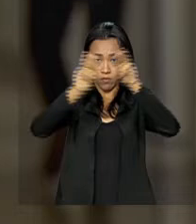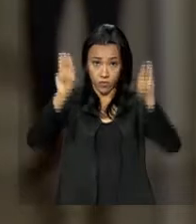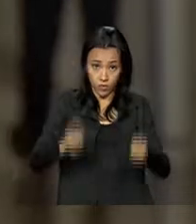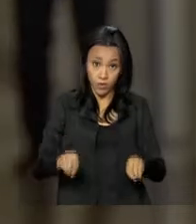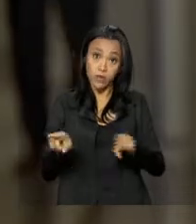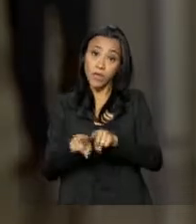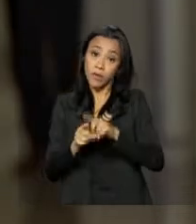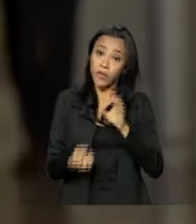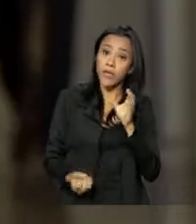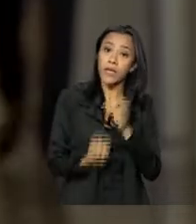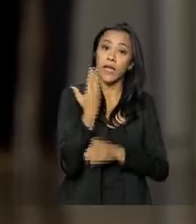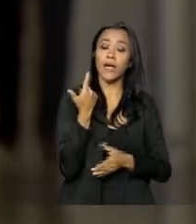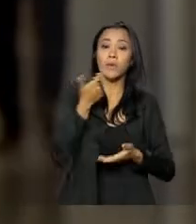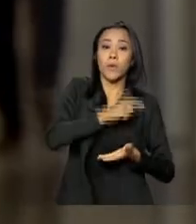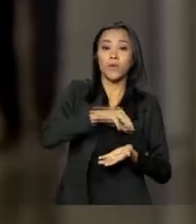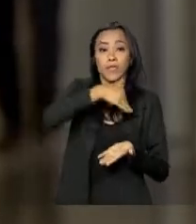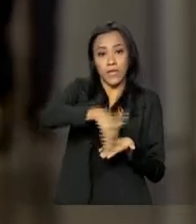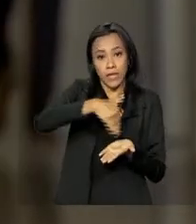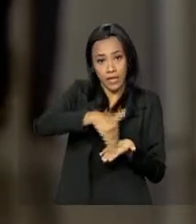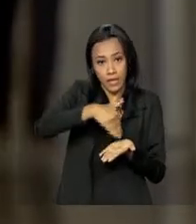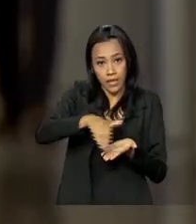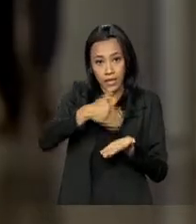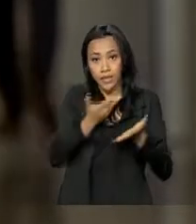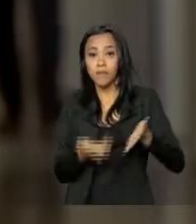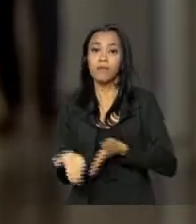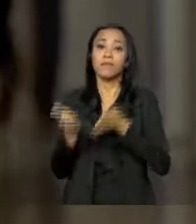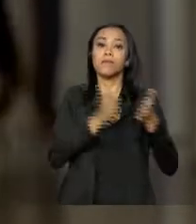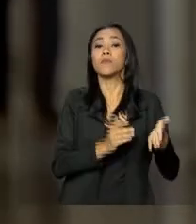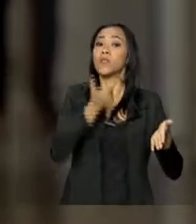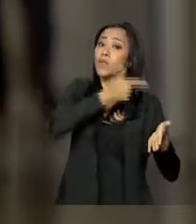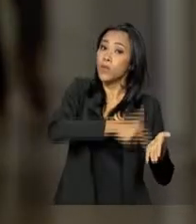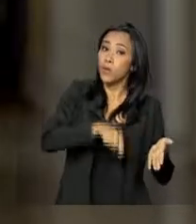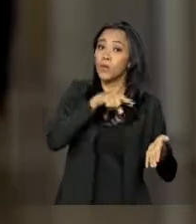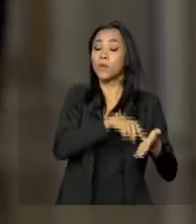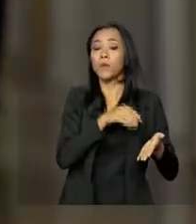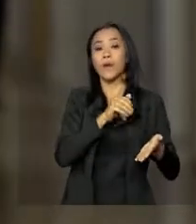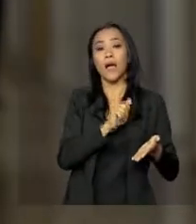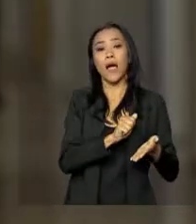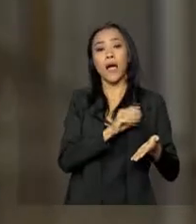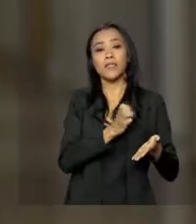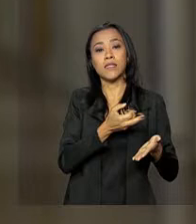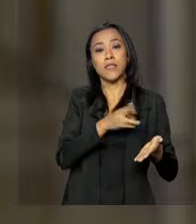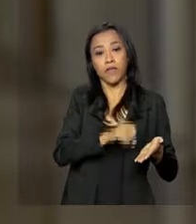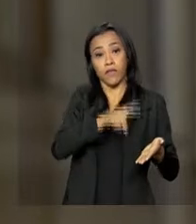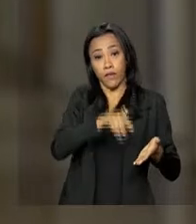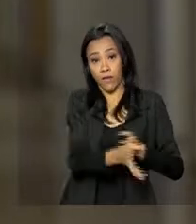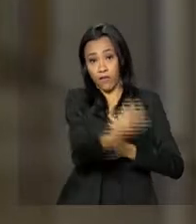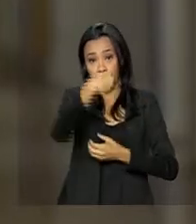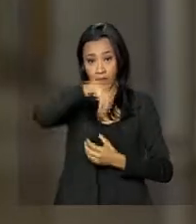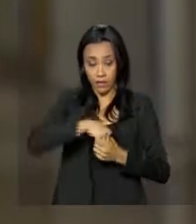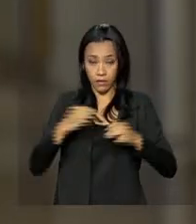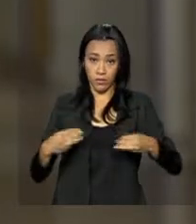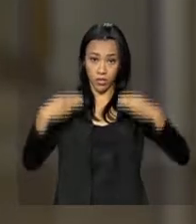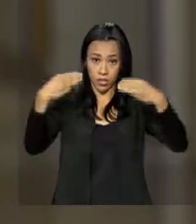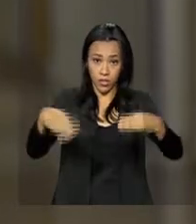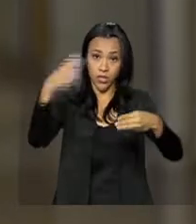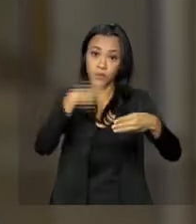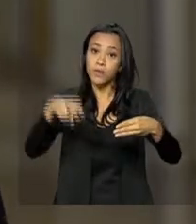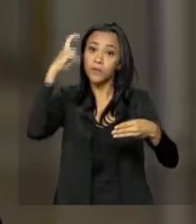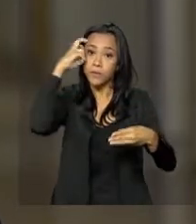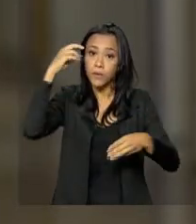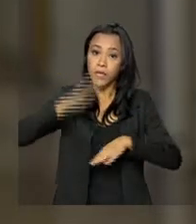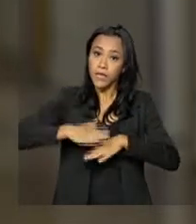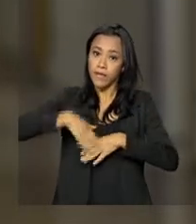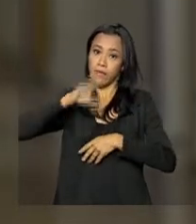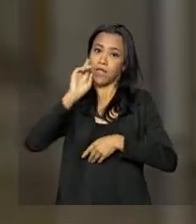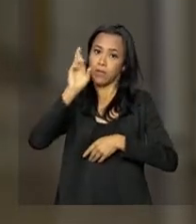secretaria de museus e acervos museológicos que vai funcionar no ministério da cultura e passa a ser responsável pela